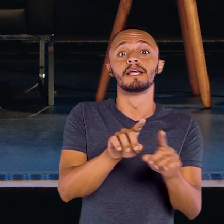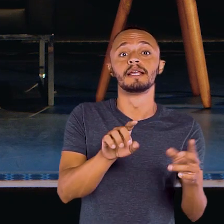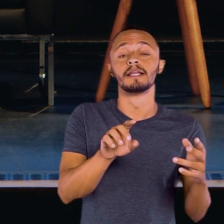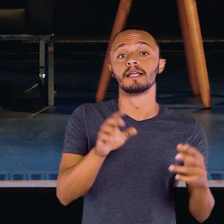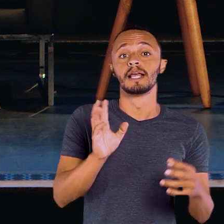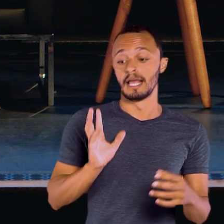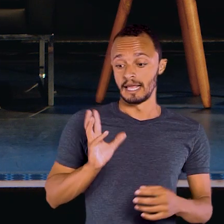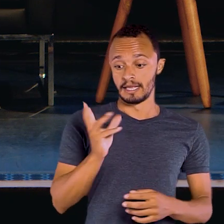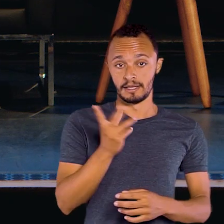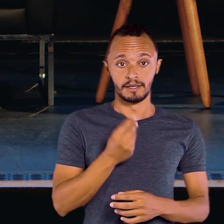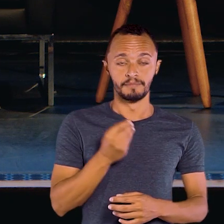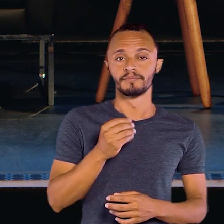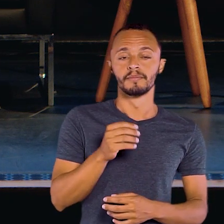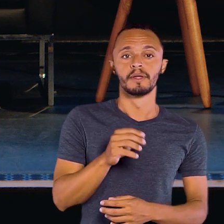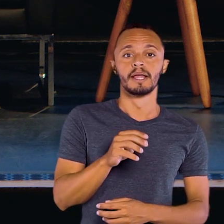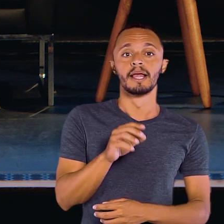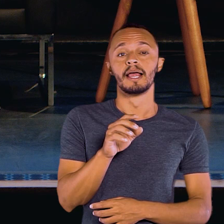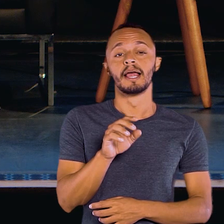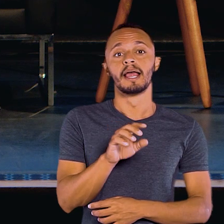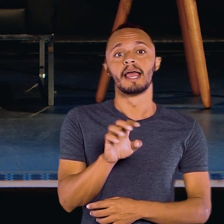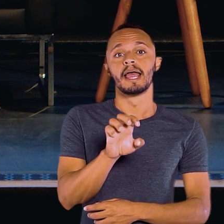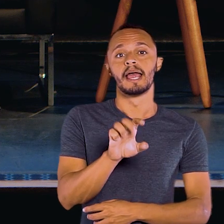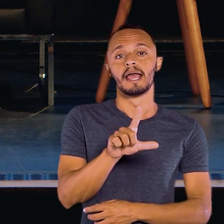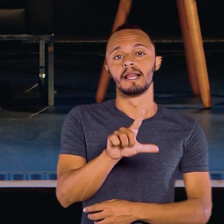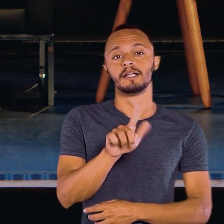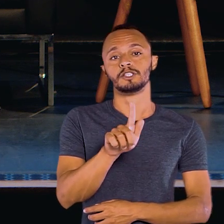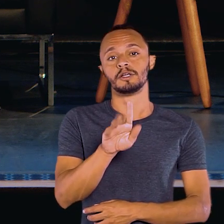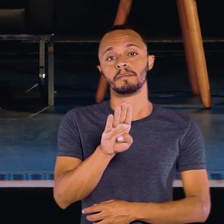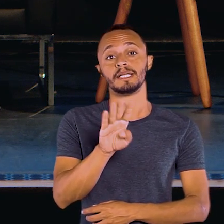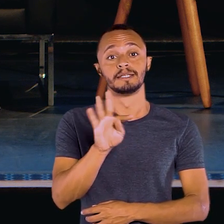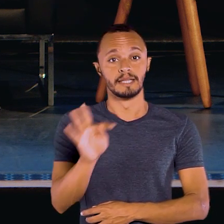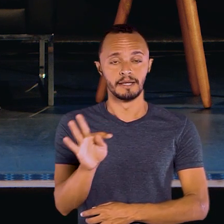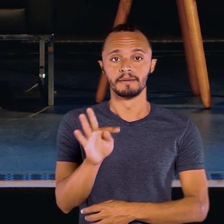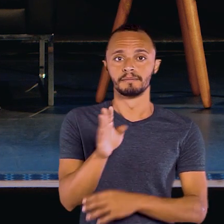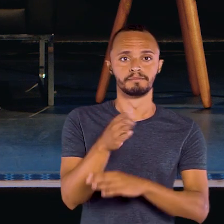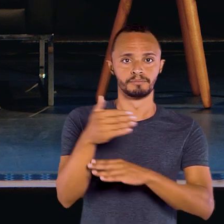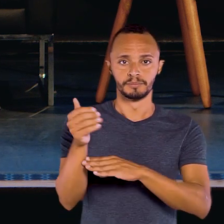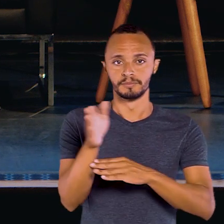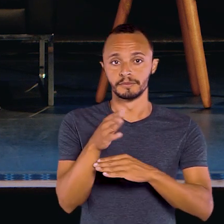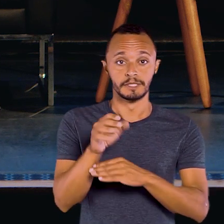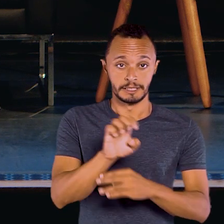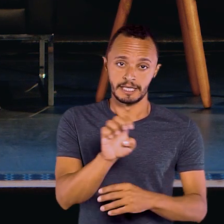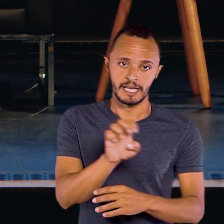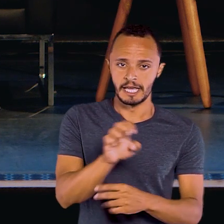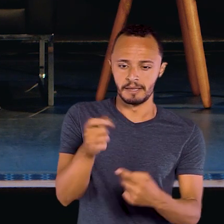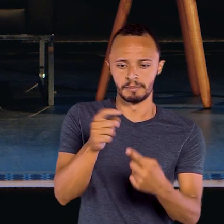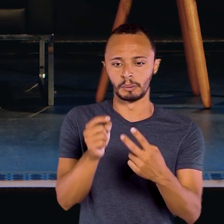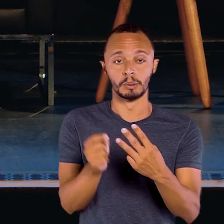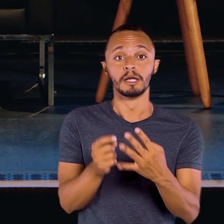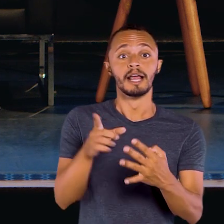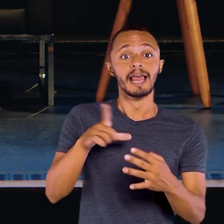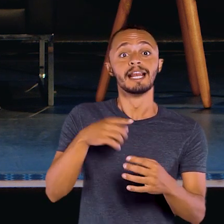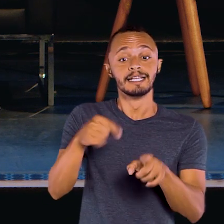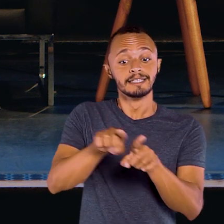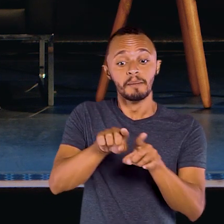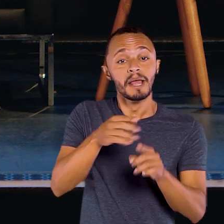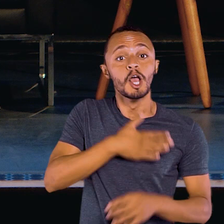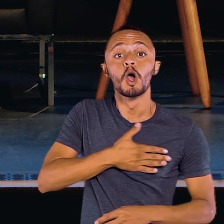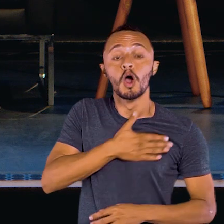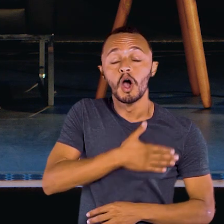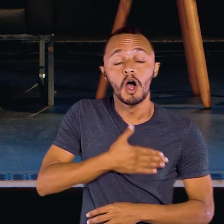vê, porque, enfim, entende que está na história, né? que também faz parte da